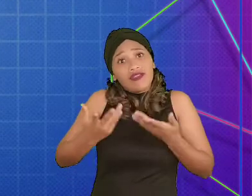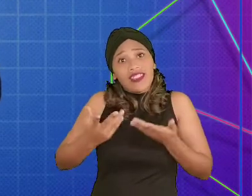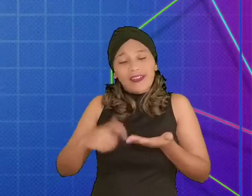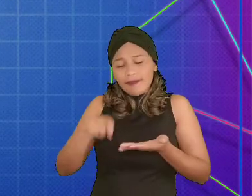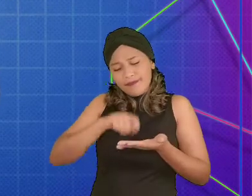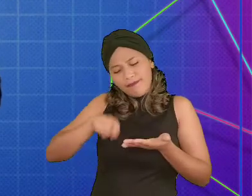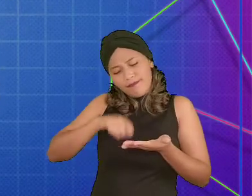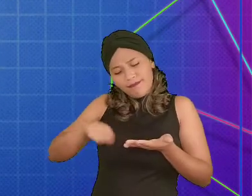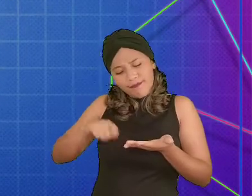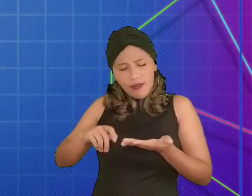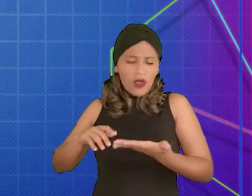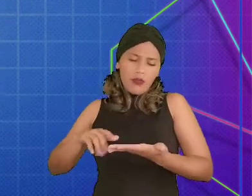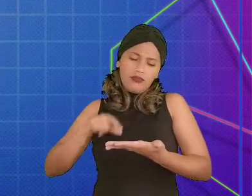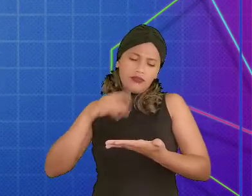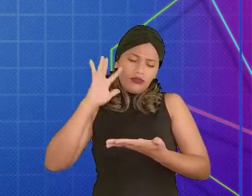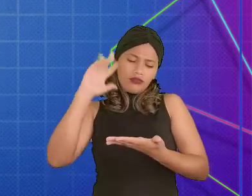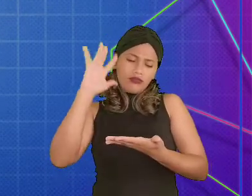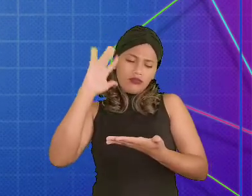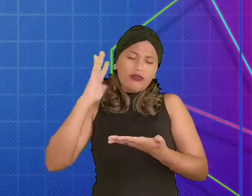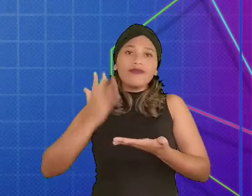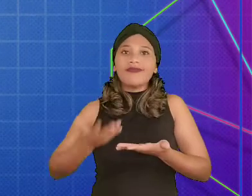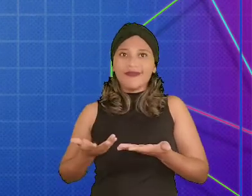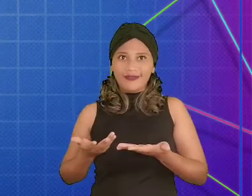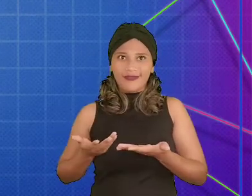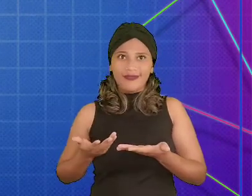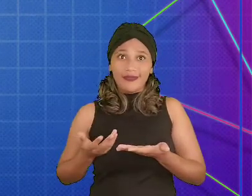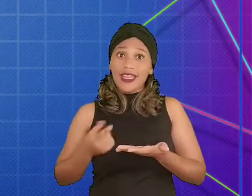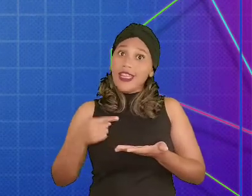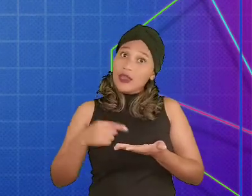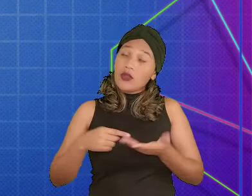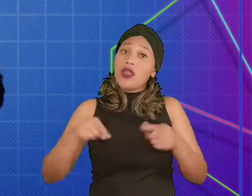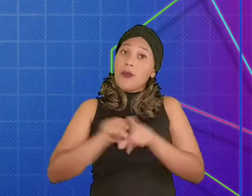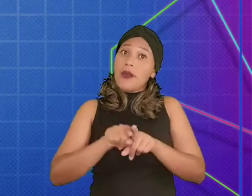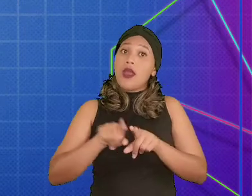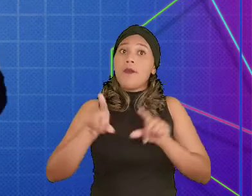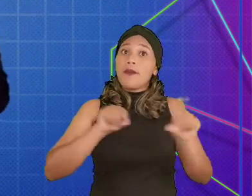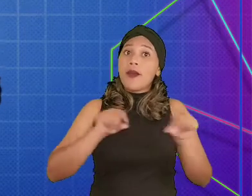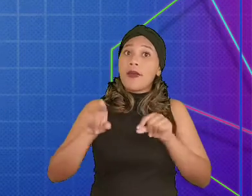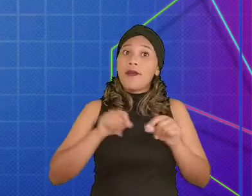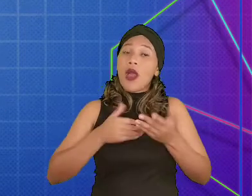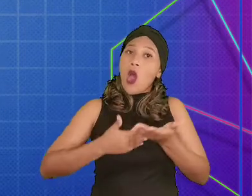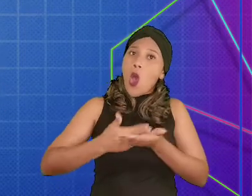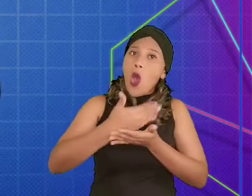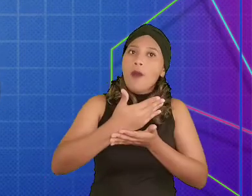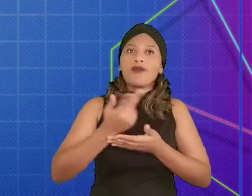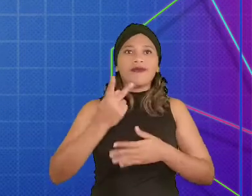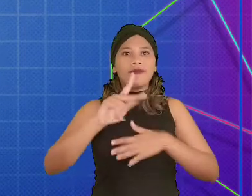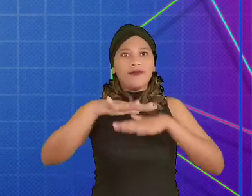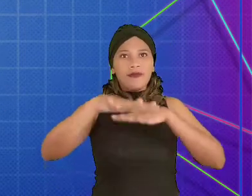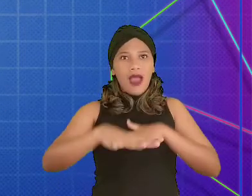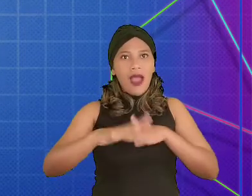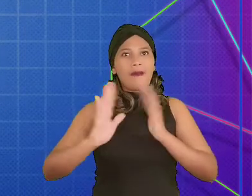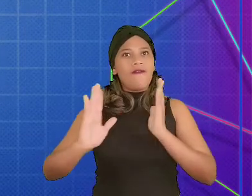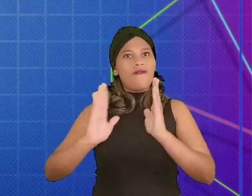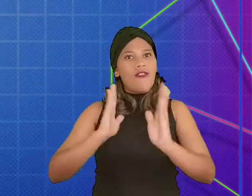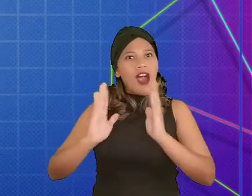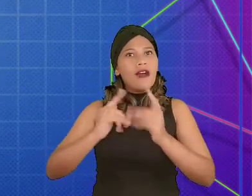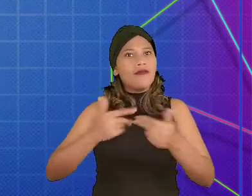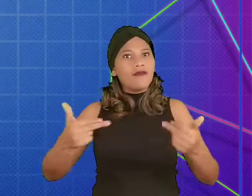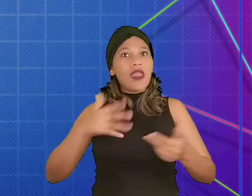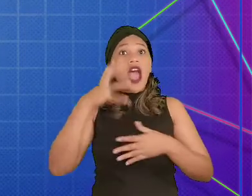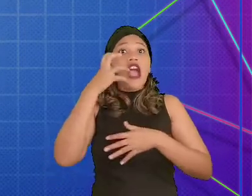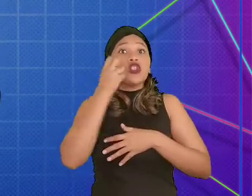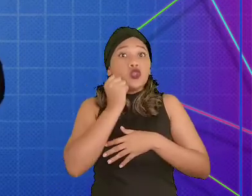Você pode simplesmente começar a desenhar seu mapa à mão. Isso também é uma opção para você começar a esboçar seus mapas e fases, ter